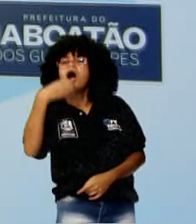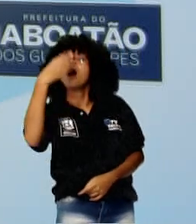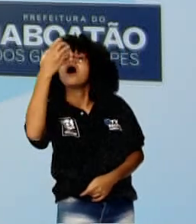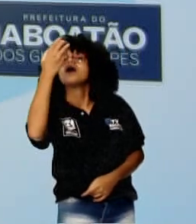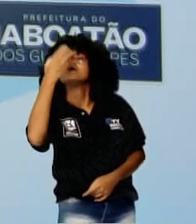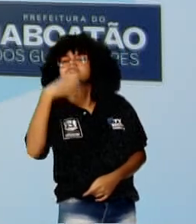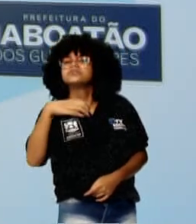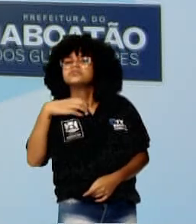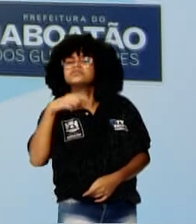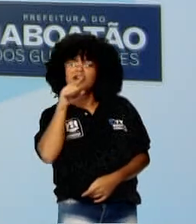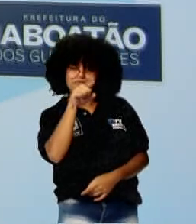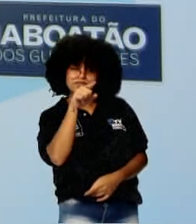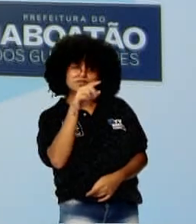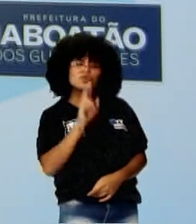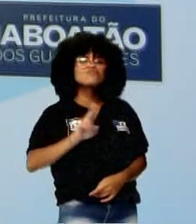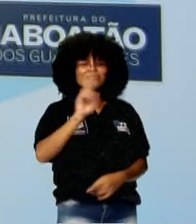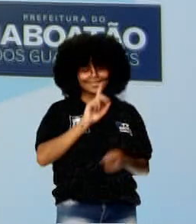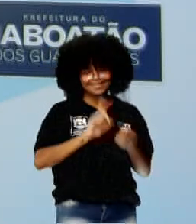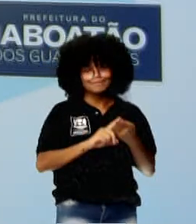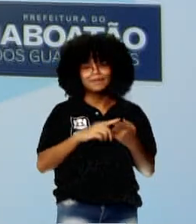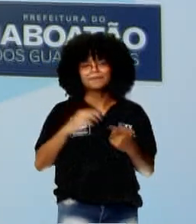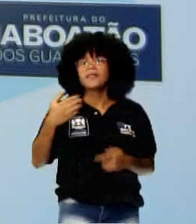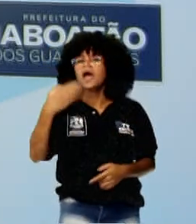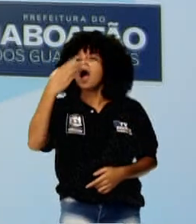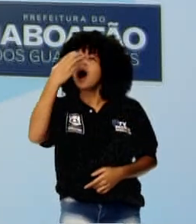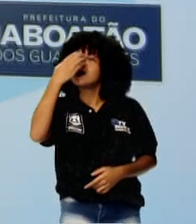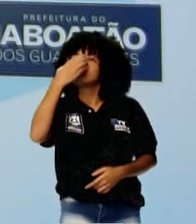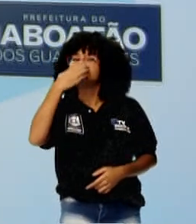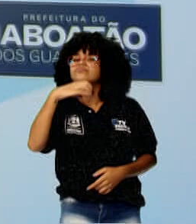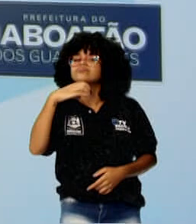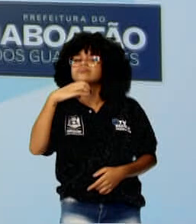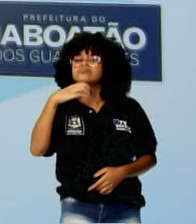ver. Aí você experimenta do outro lado.